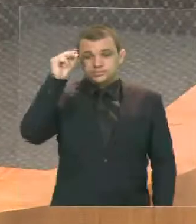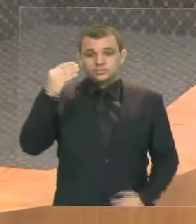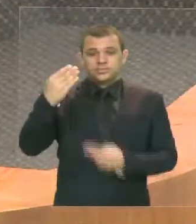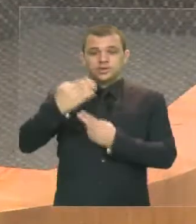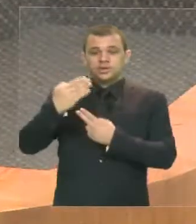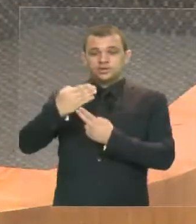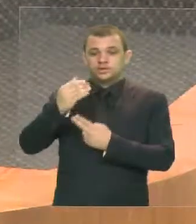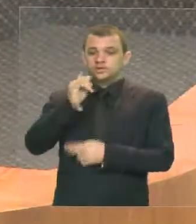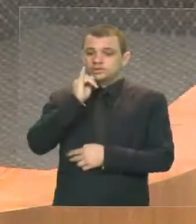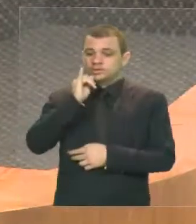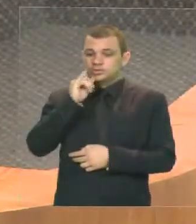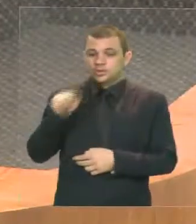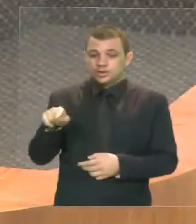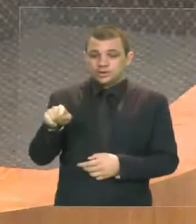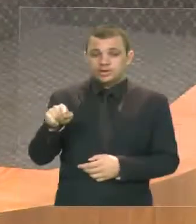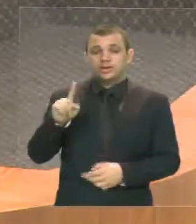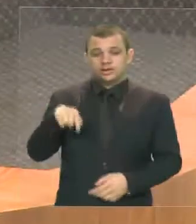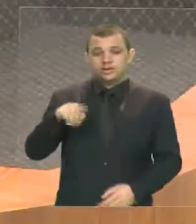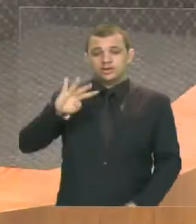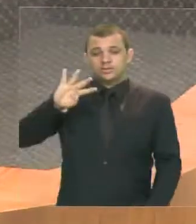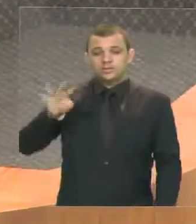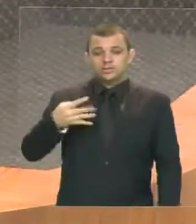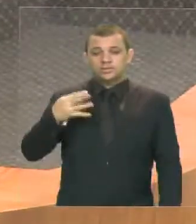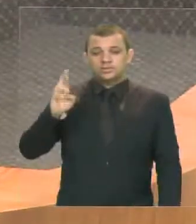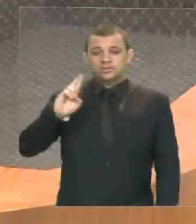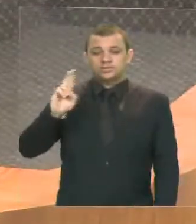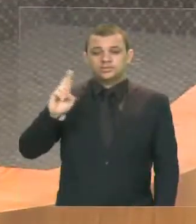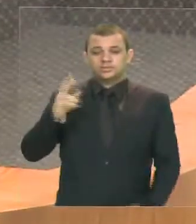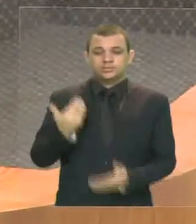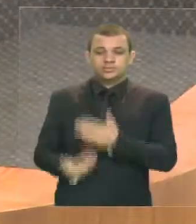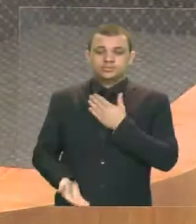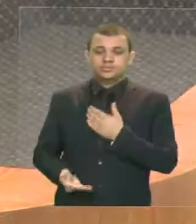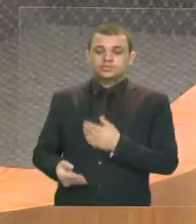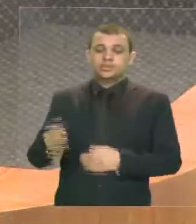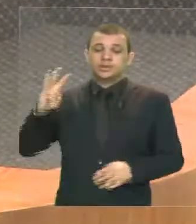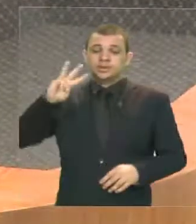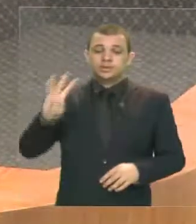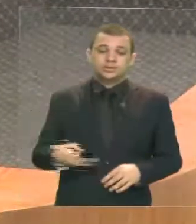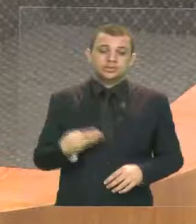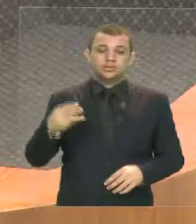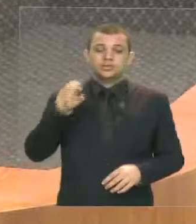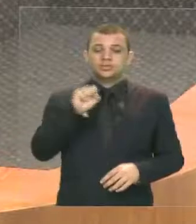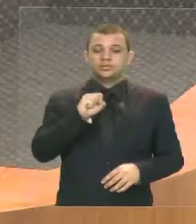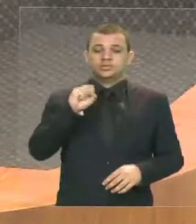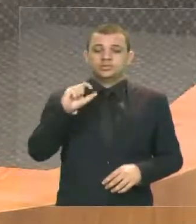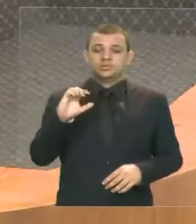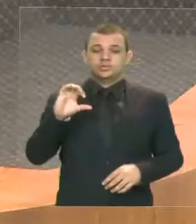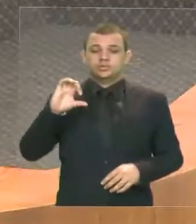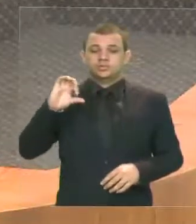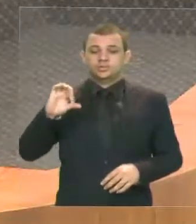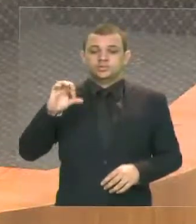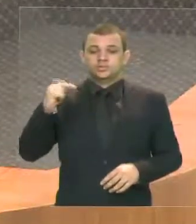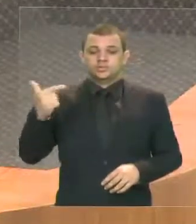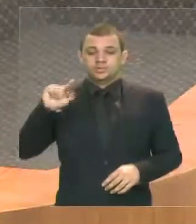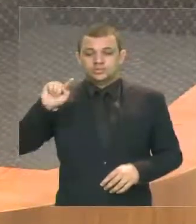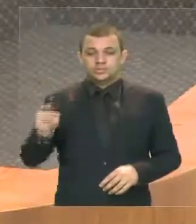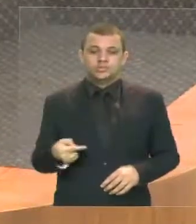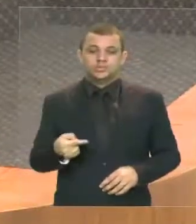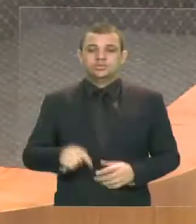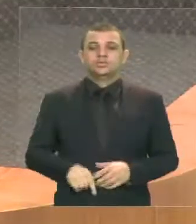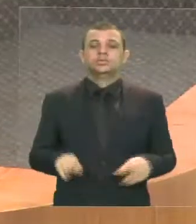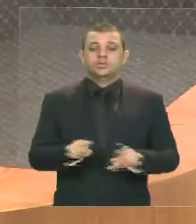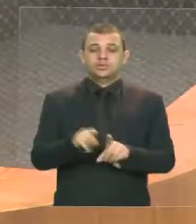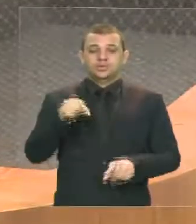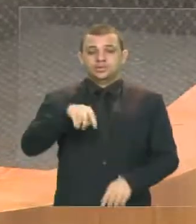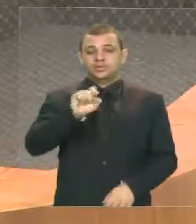é praticamente 4 milhões de reais. Serão 3.892.000, para ser mais exato. A Prefeitura de São Luís, mais